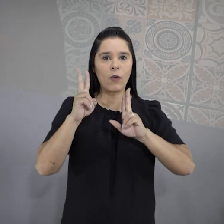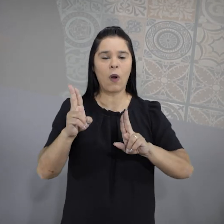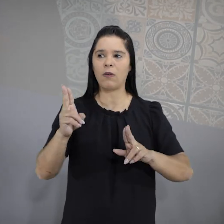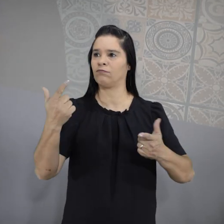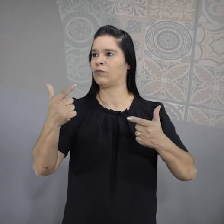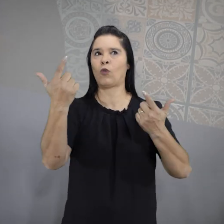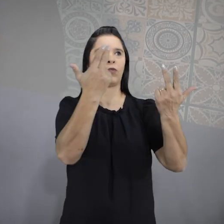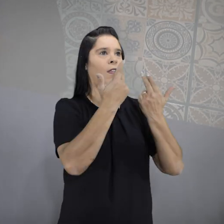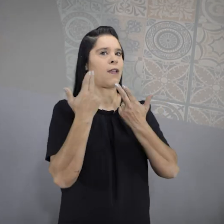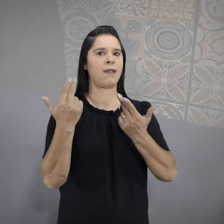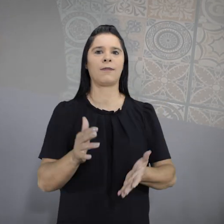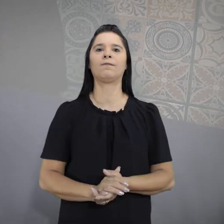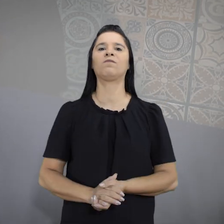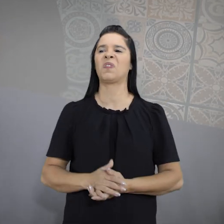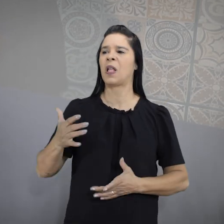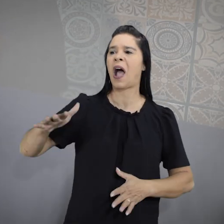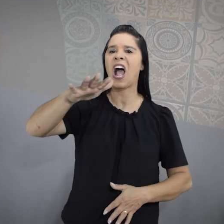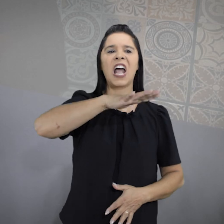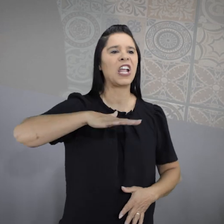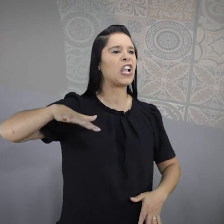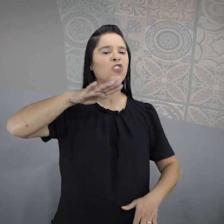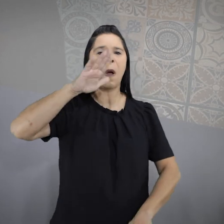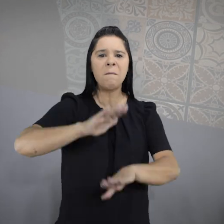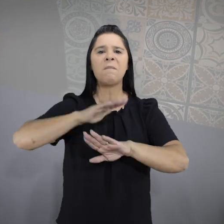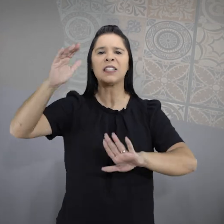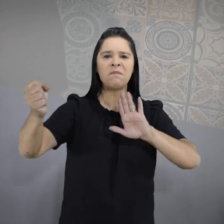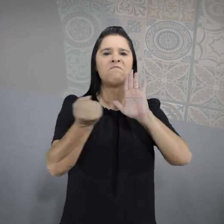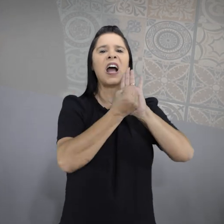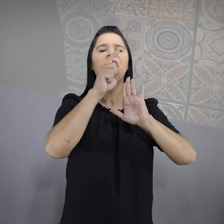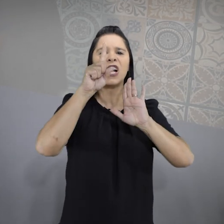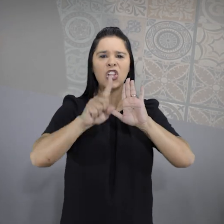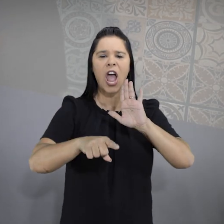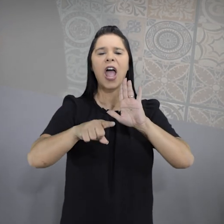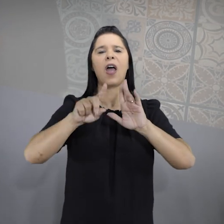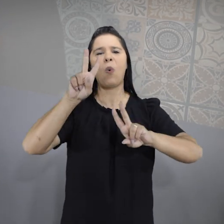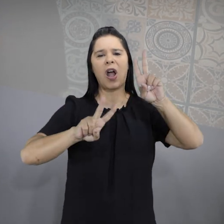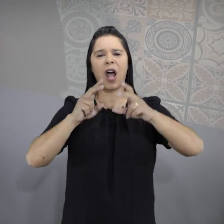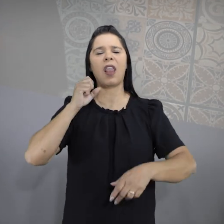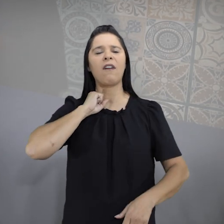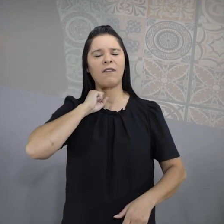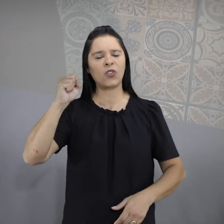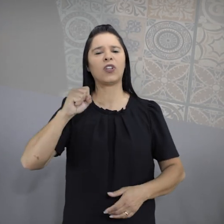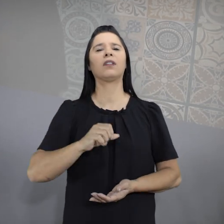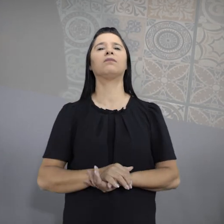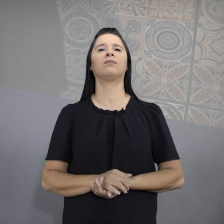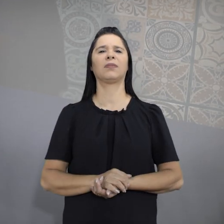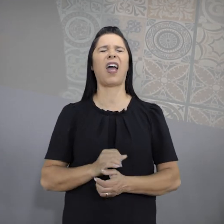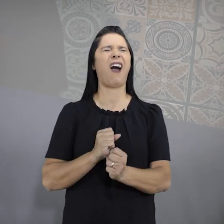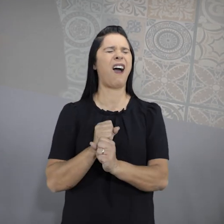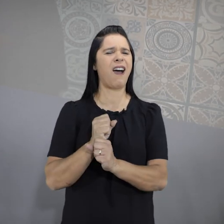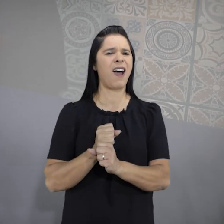que da região das vertentes aqui, o mais marcante que existe é o carnaval de Tiradentes. Inclusive, há